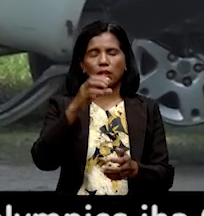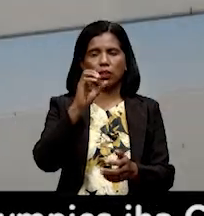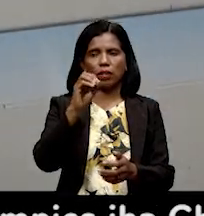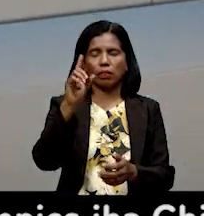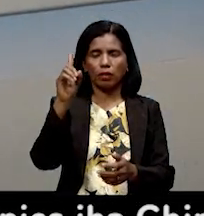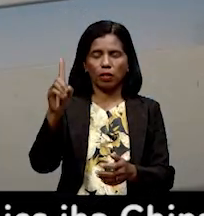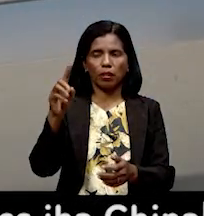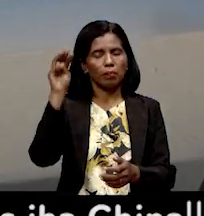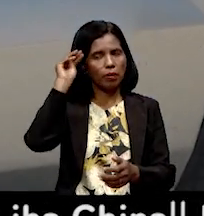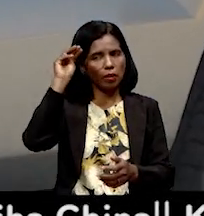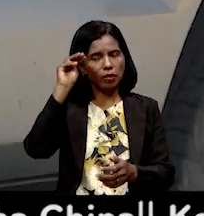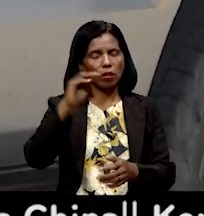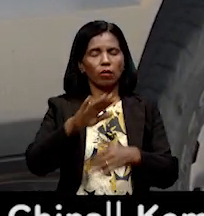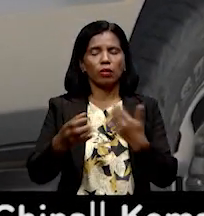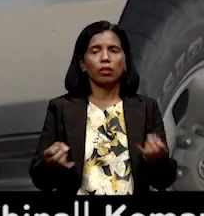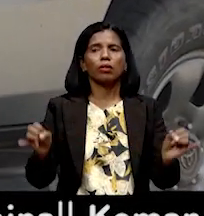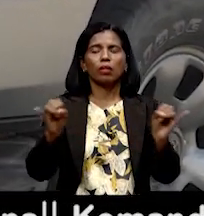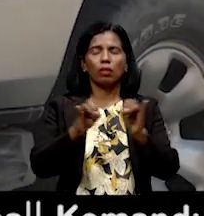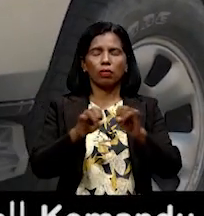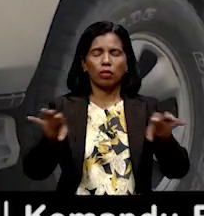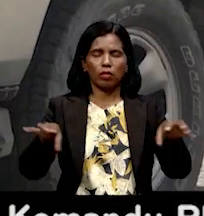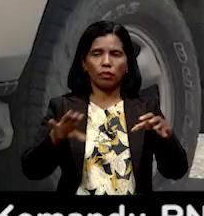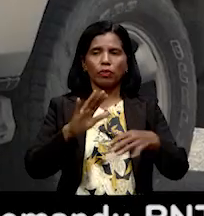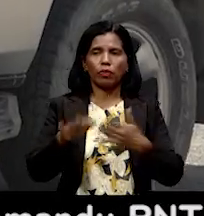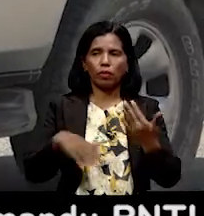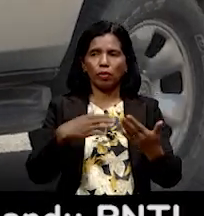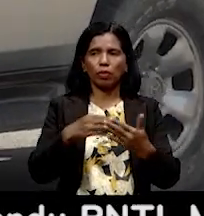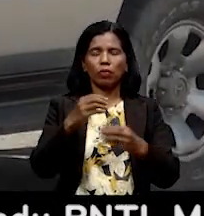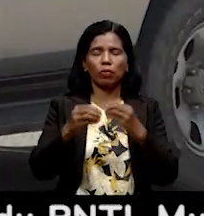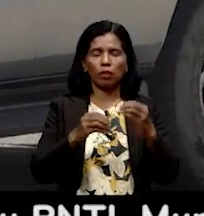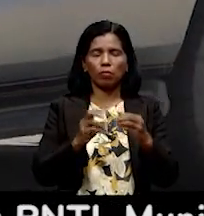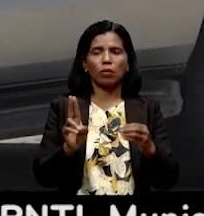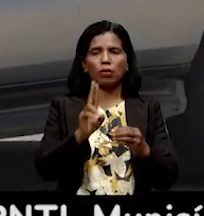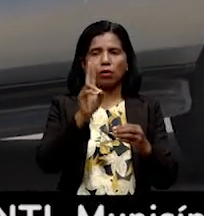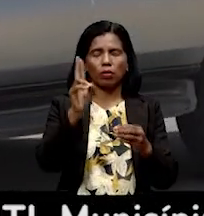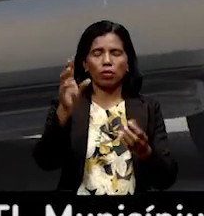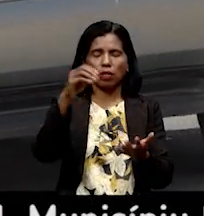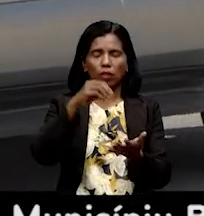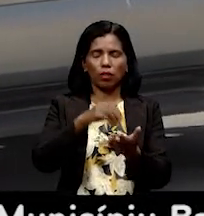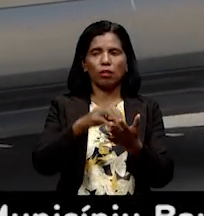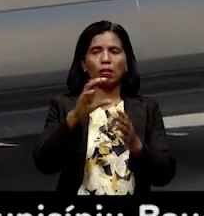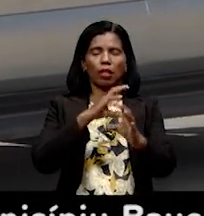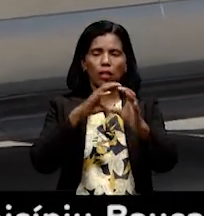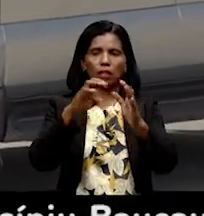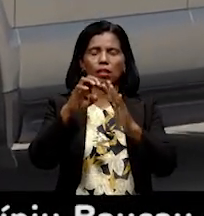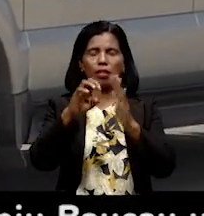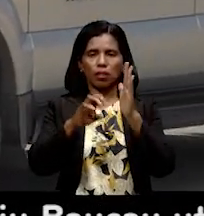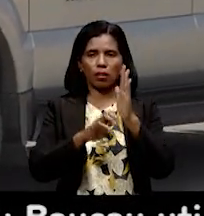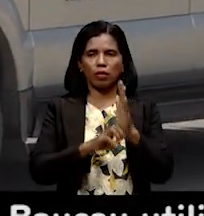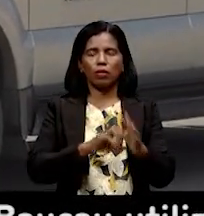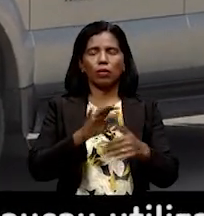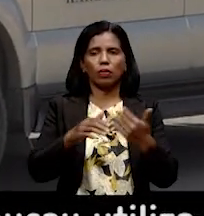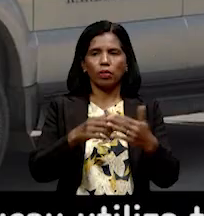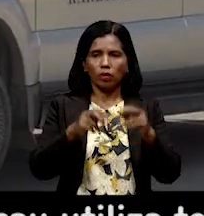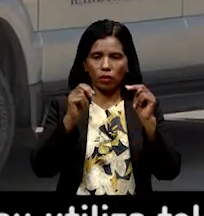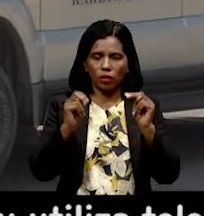ministério instituição no serviço autônomo hotu kona base staun realokasaun viatura estado. Teru no instituição hotu tem que